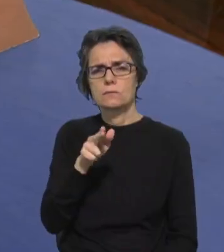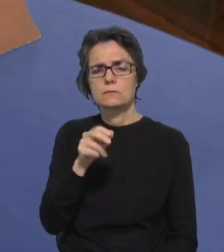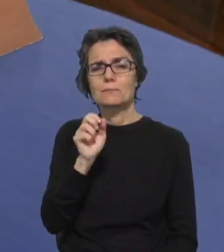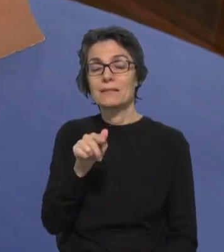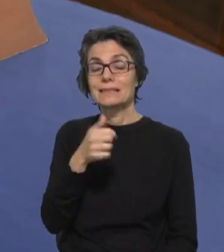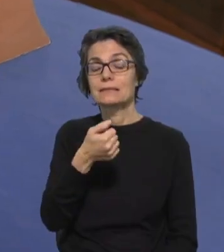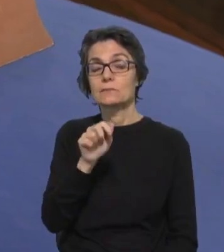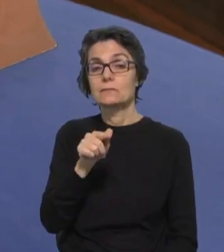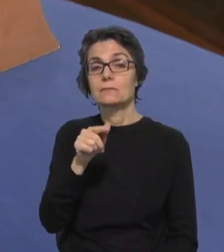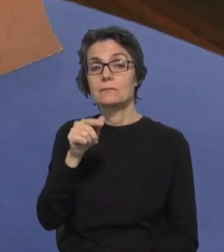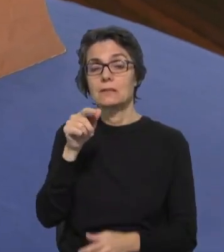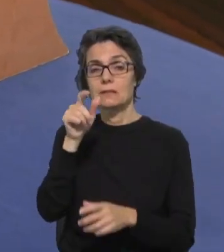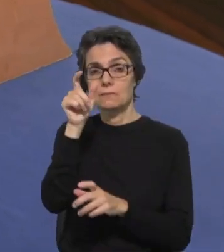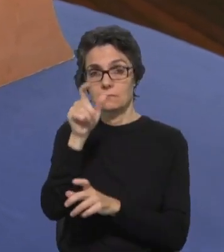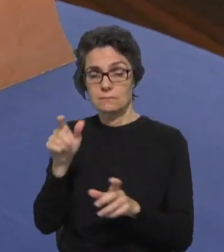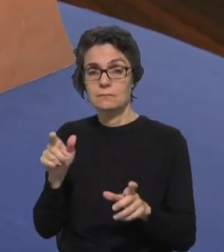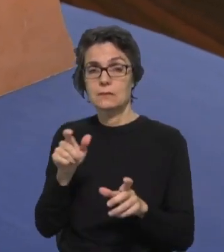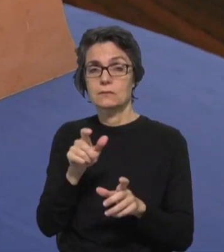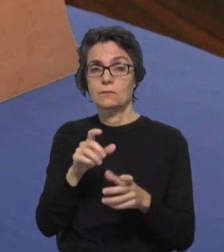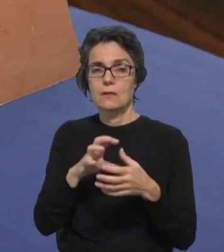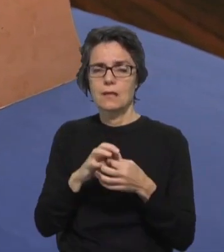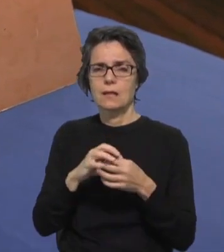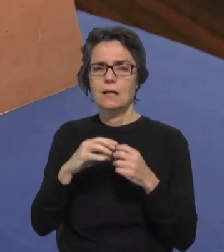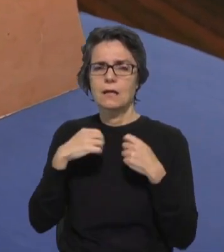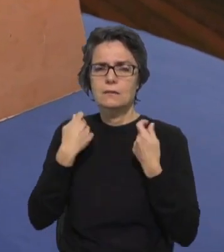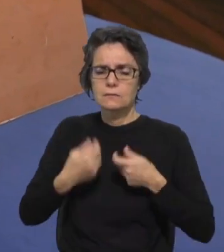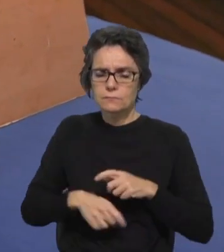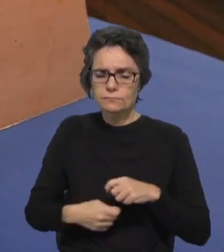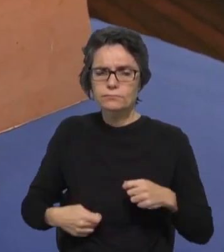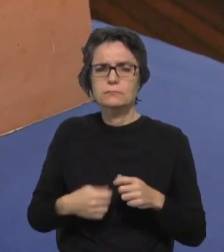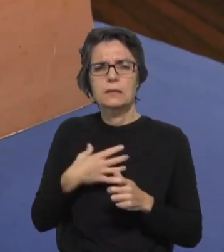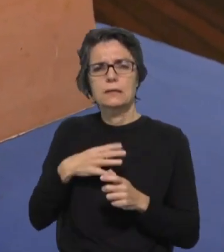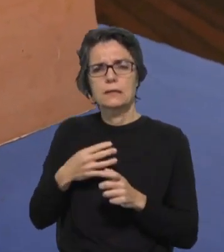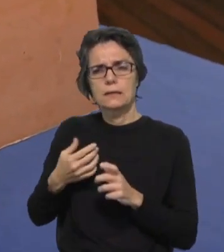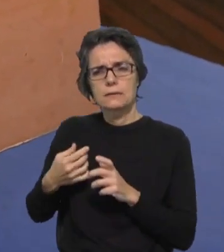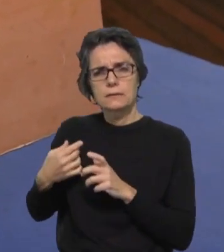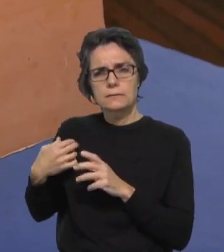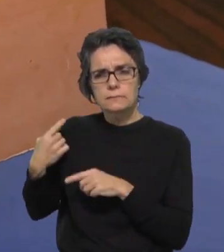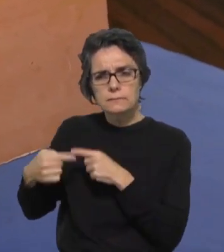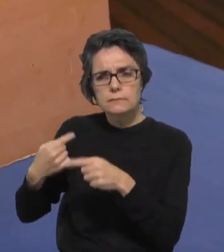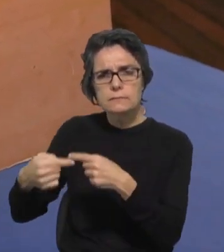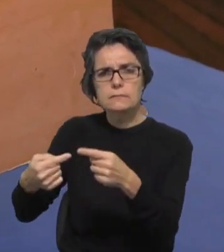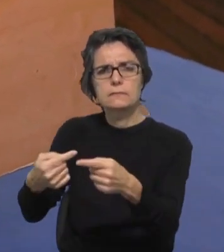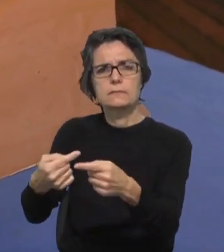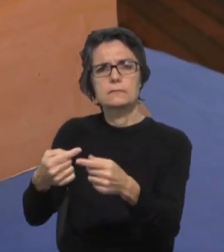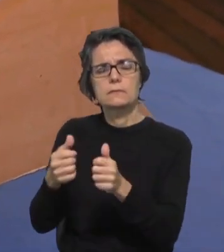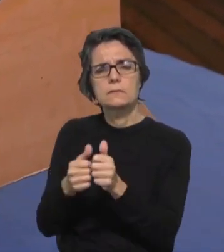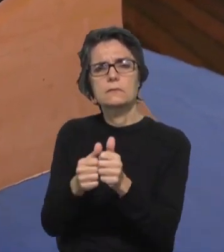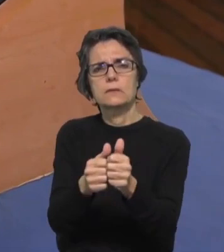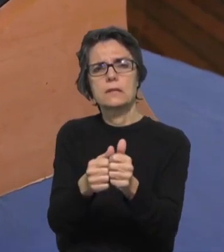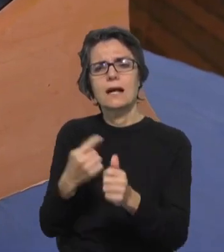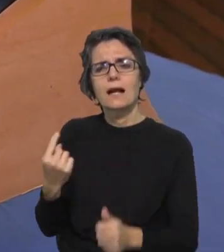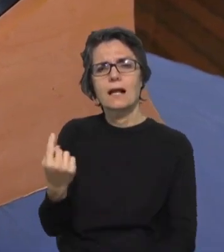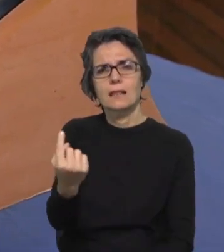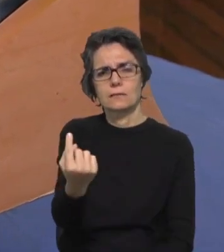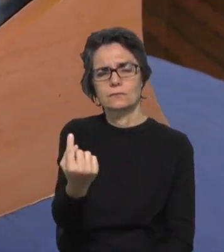fora os que já estavam pelo mundo, não é? Incluindo em Portugal. E cada um recebia como queria. Começava a